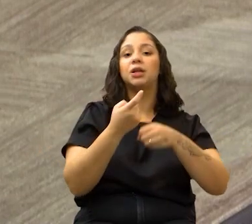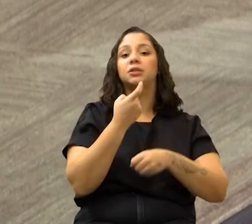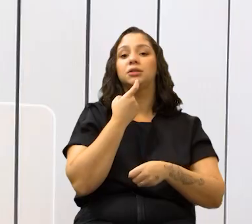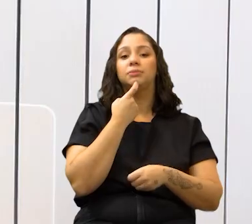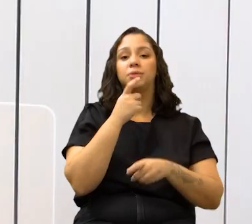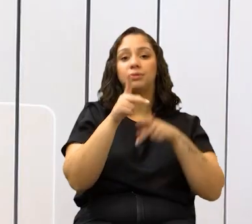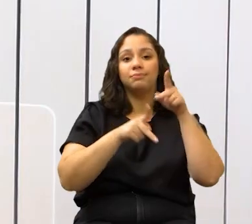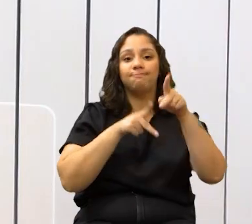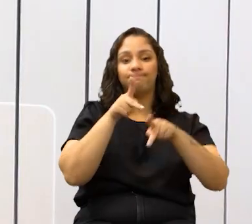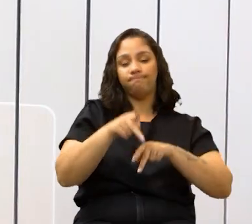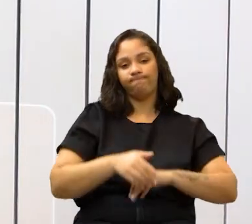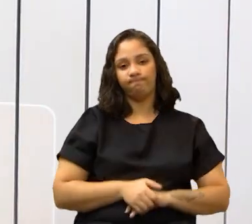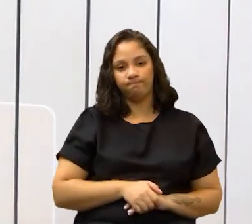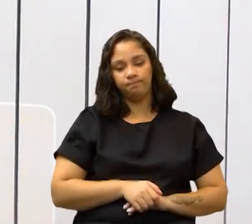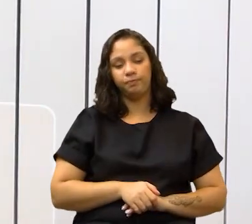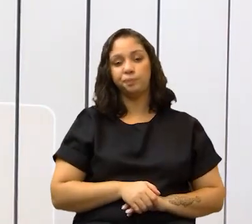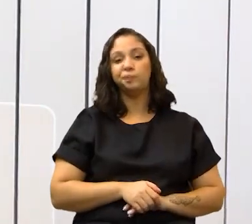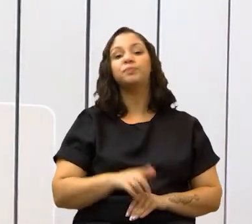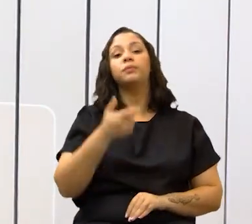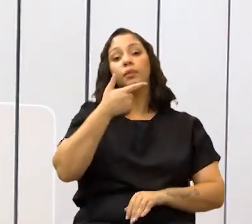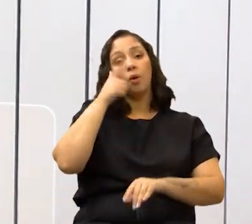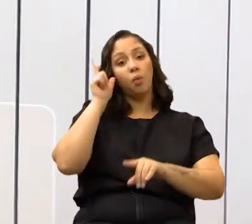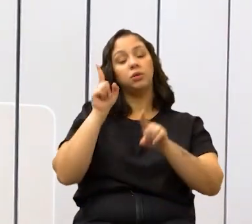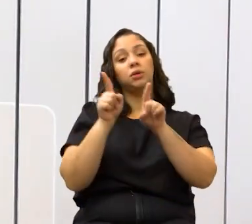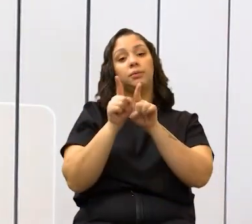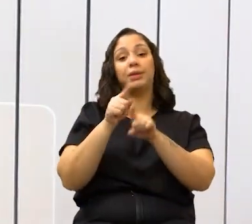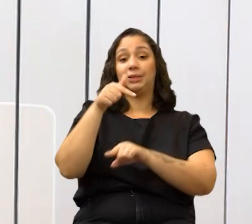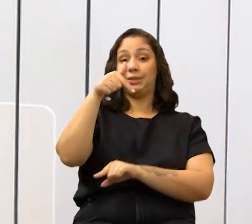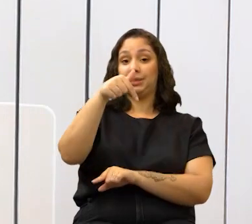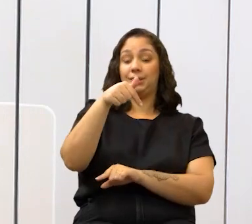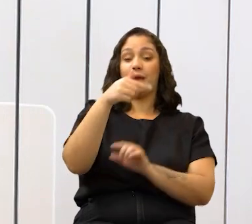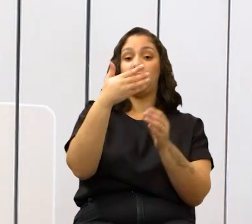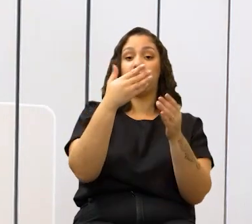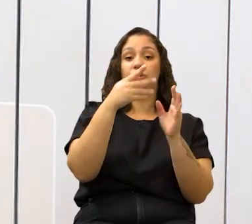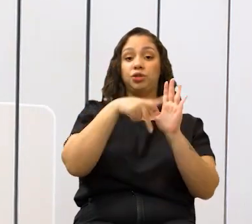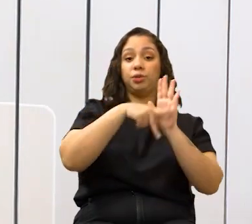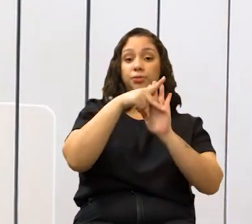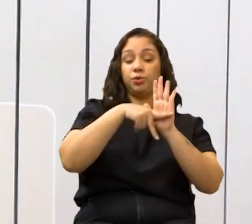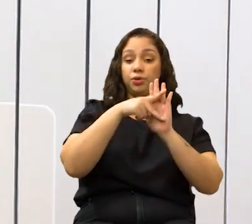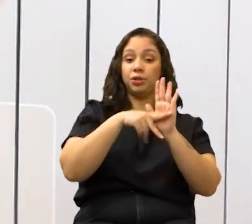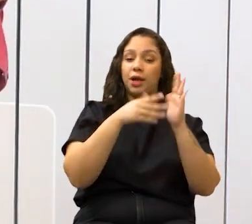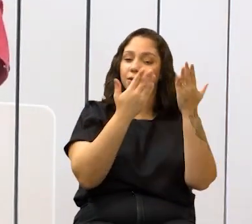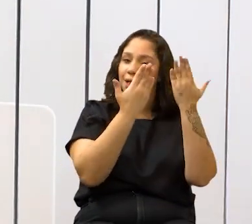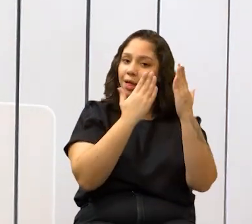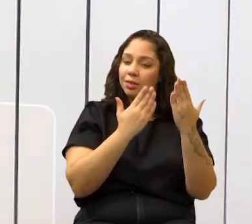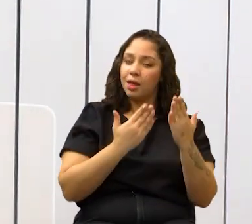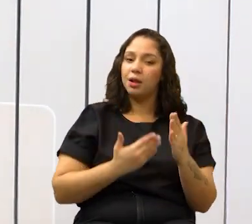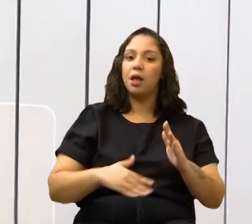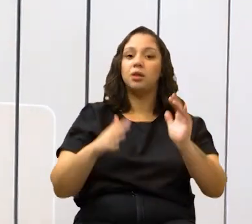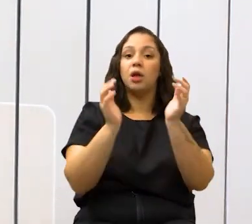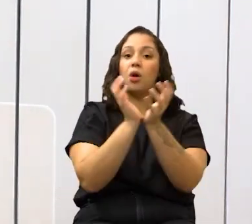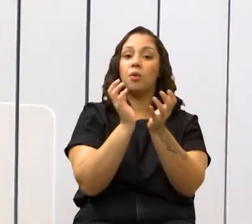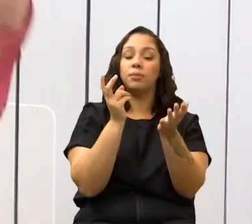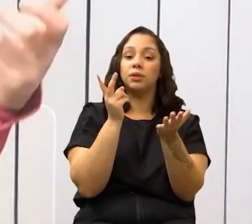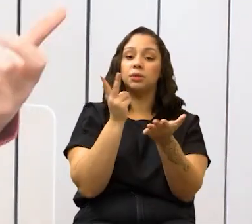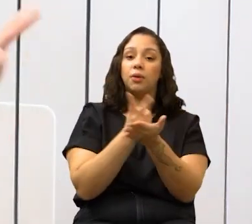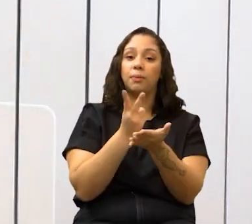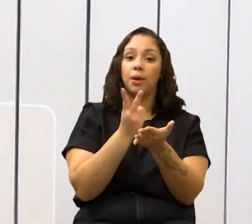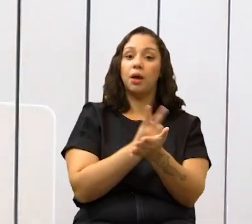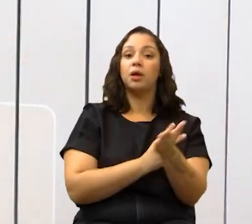Campinas. Olha só, e ontem ainda 7 projetos foram analisados pela Comissão Permanente